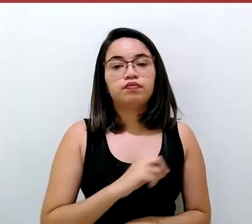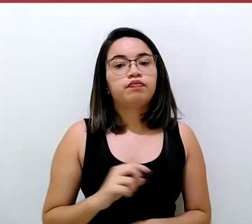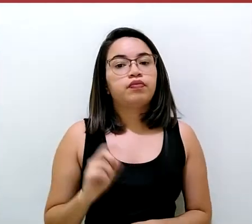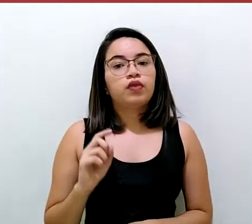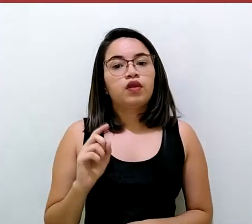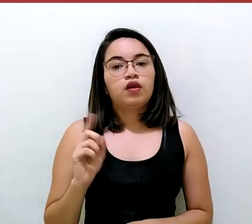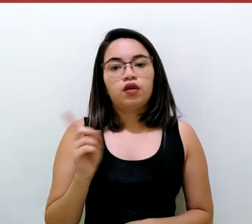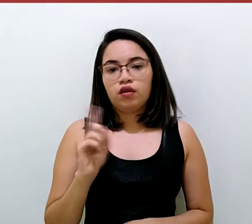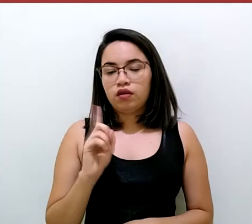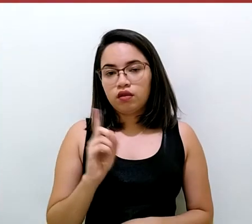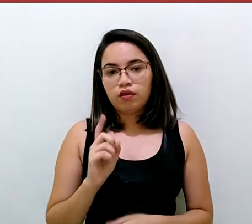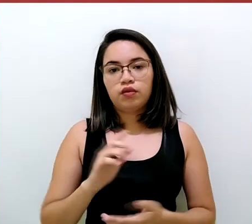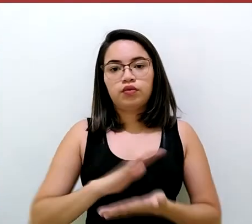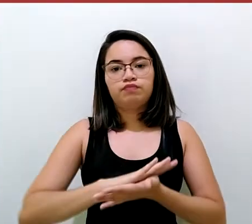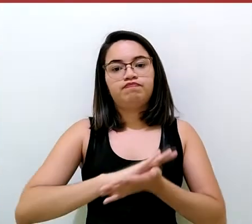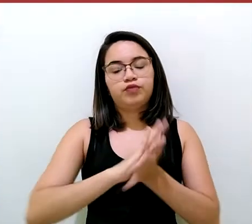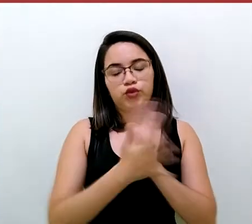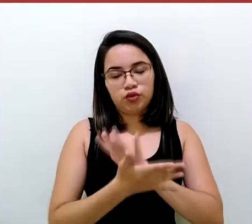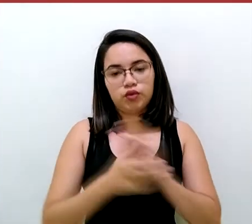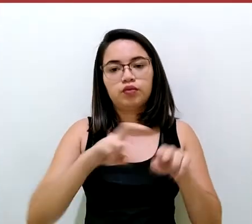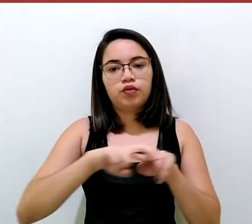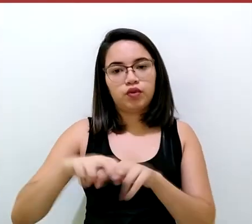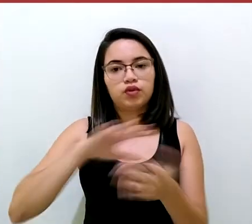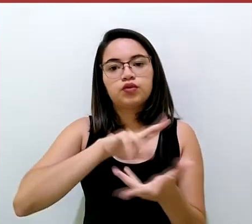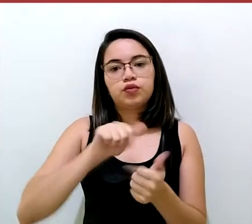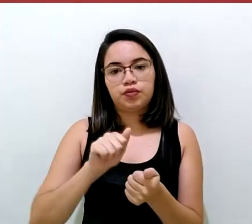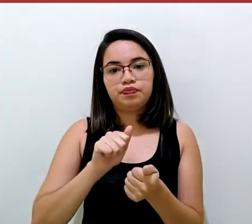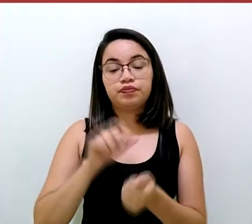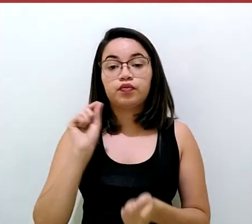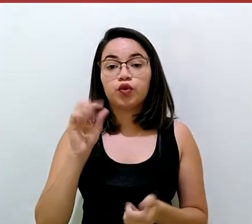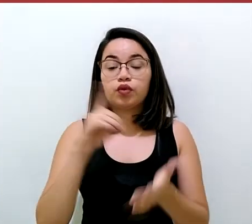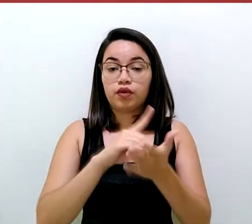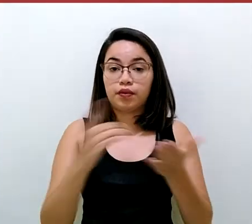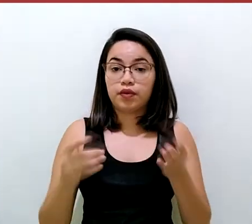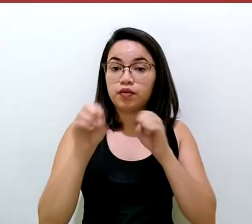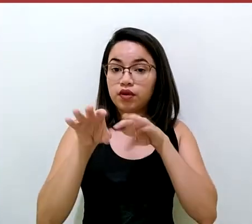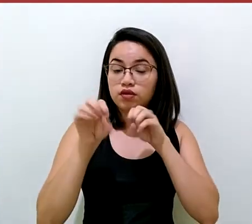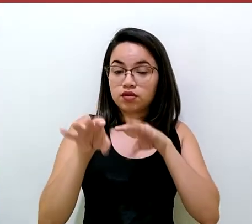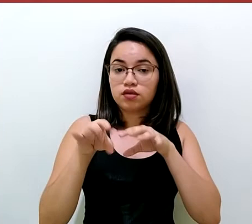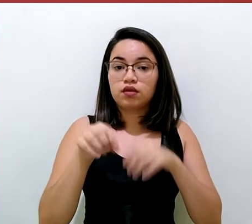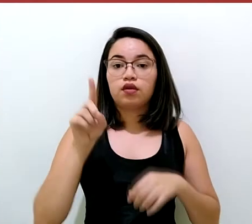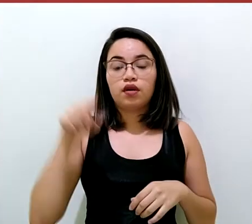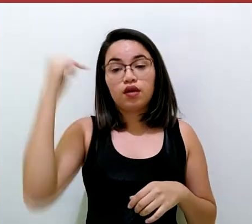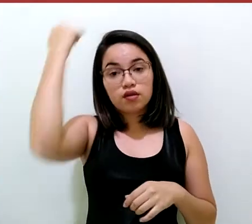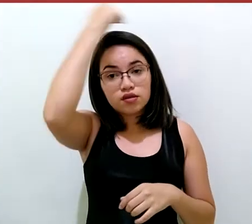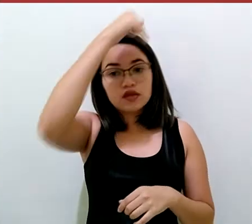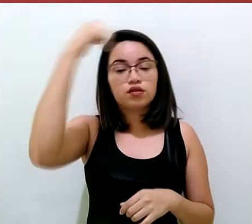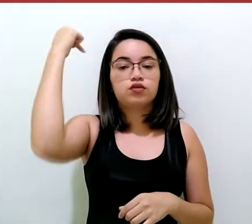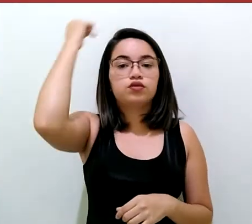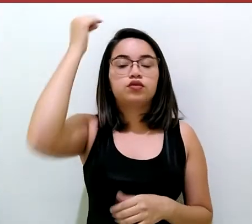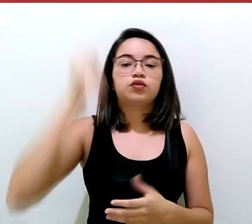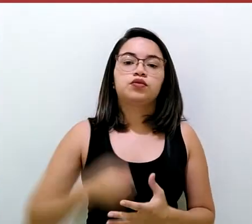dificuldades e não se deixar corromper pelo mundo. O que a Bíblia ensina é